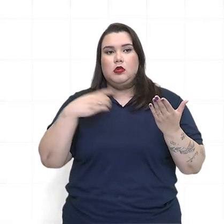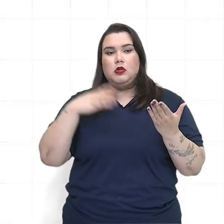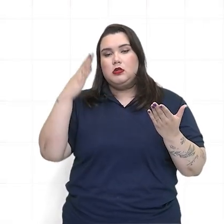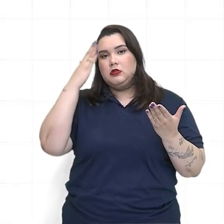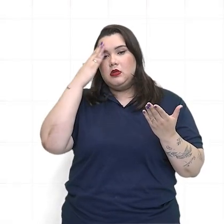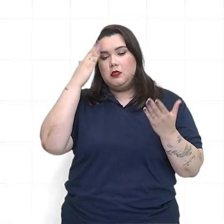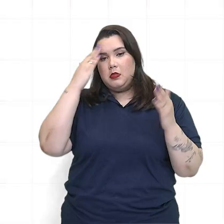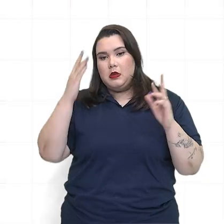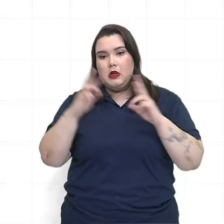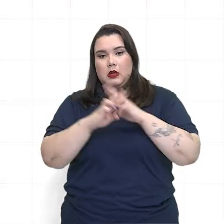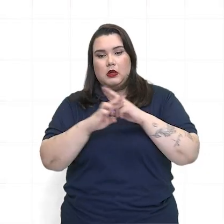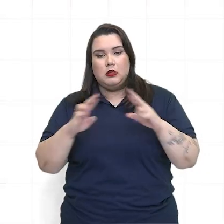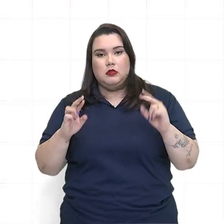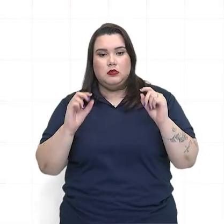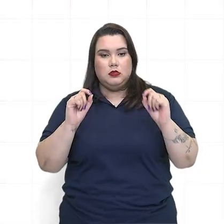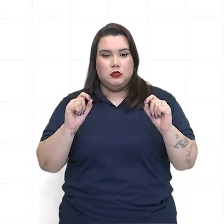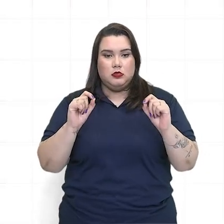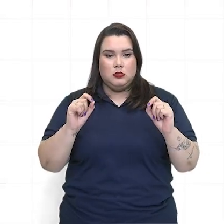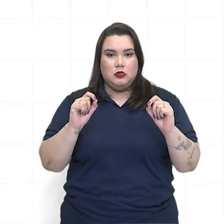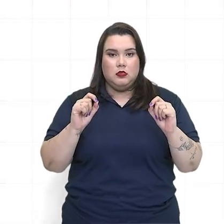saber em relação a